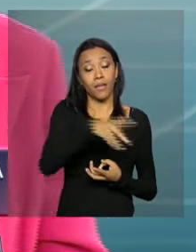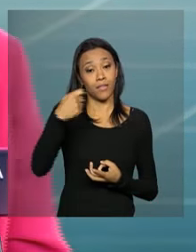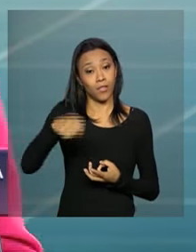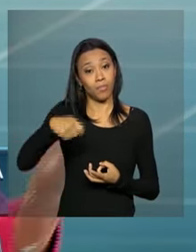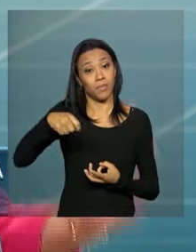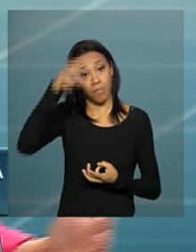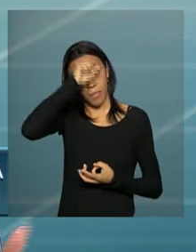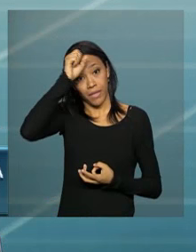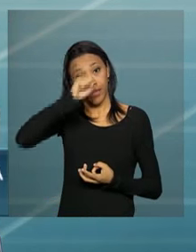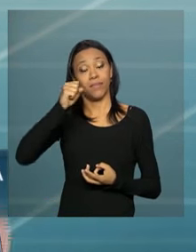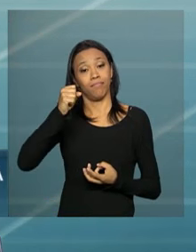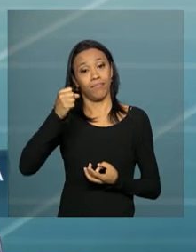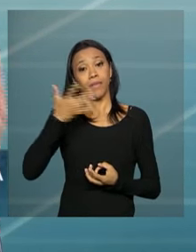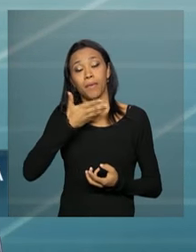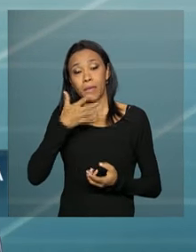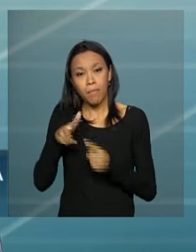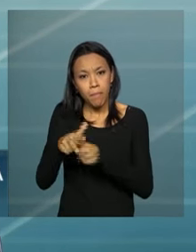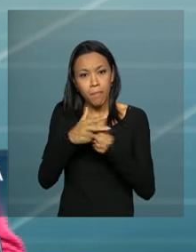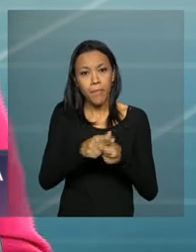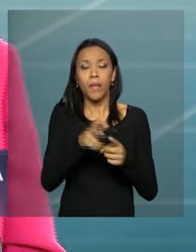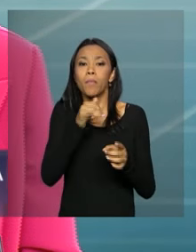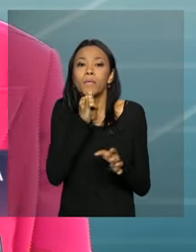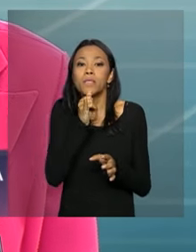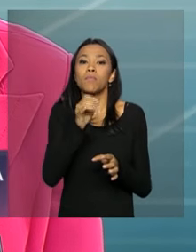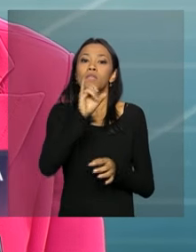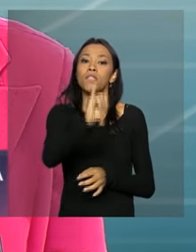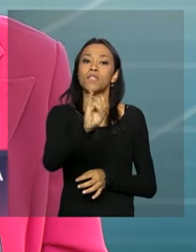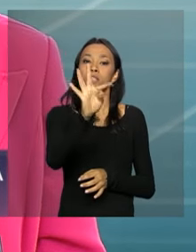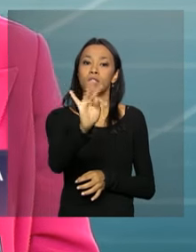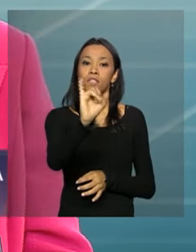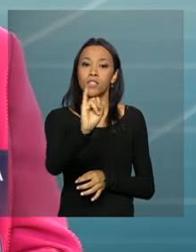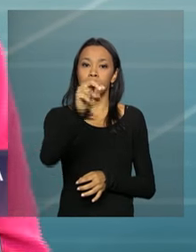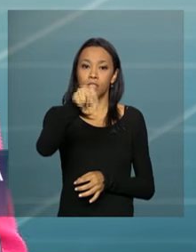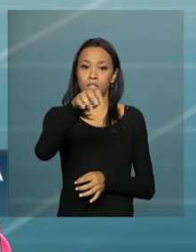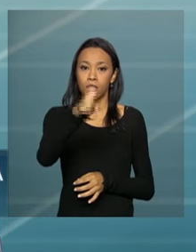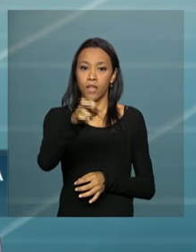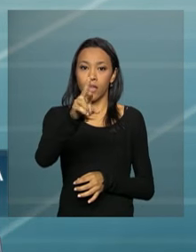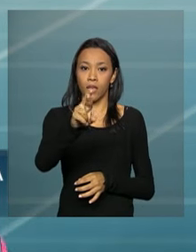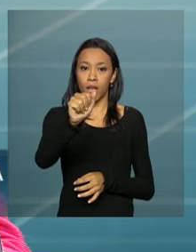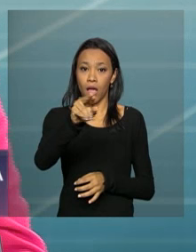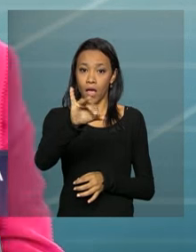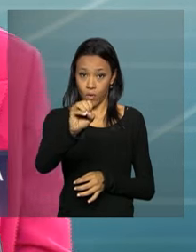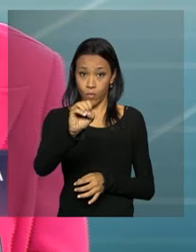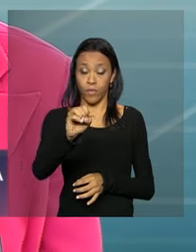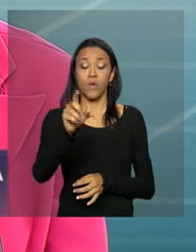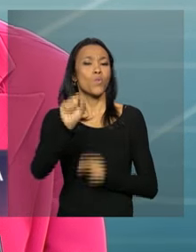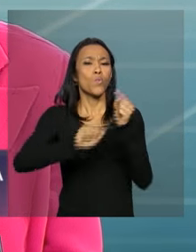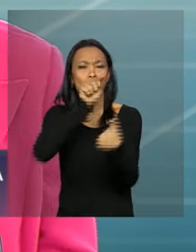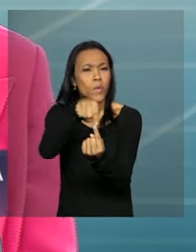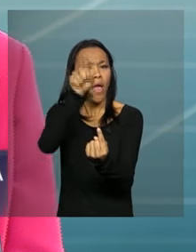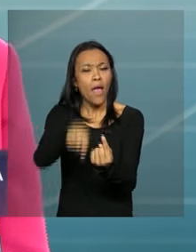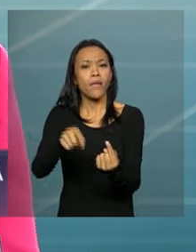devíamos aprimorar. Uma delas é o chamado itinerário formativo. É estimular os jovens e os